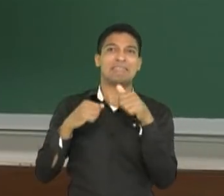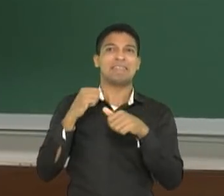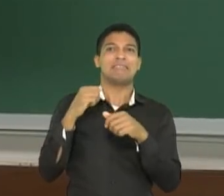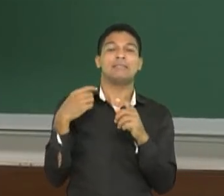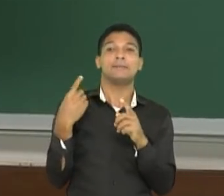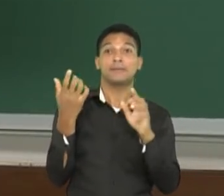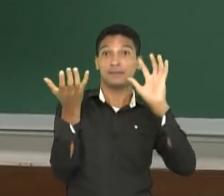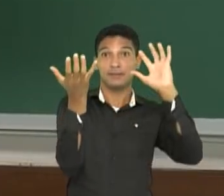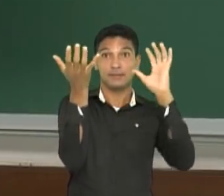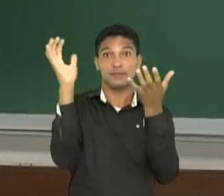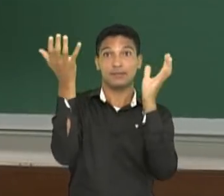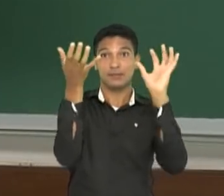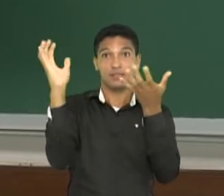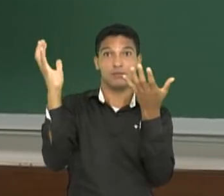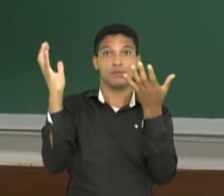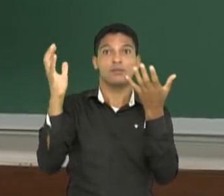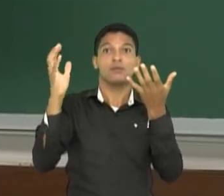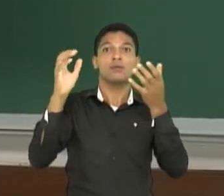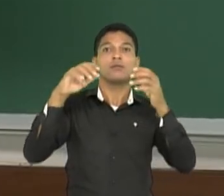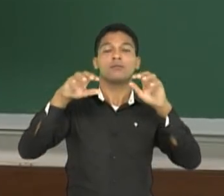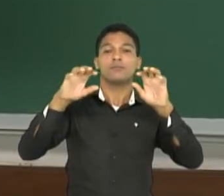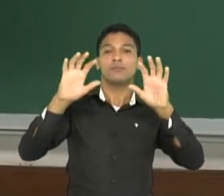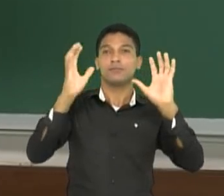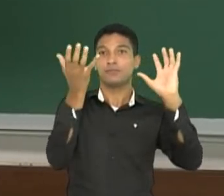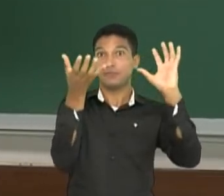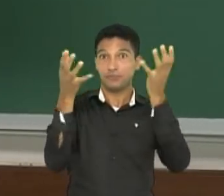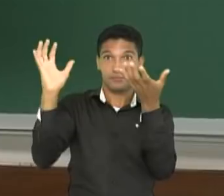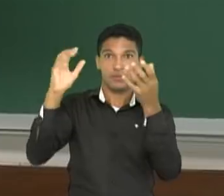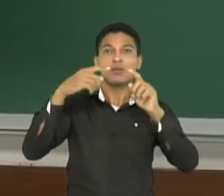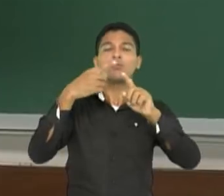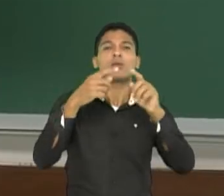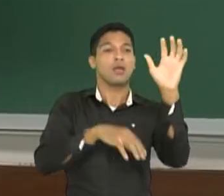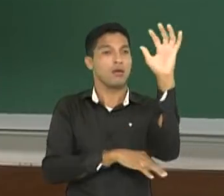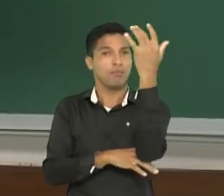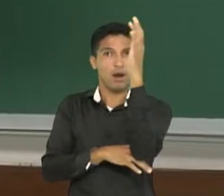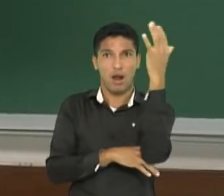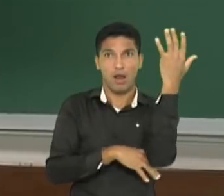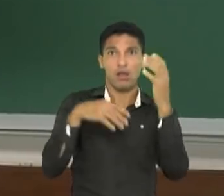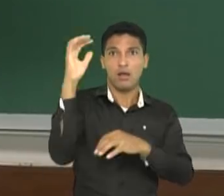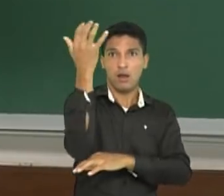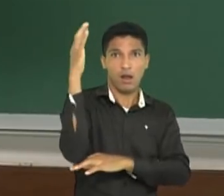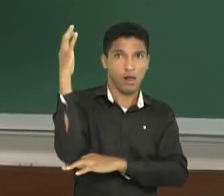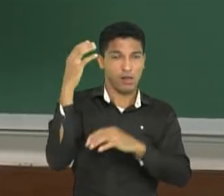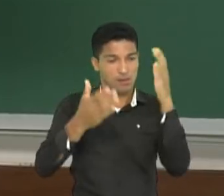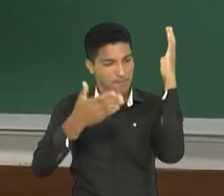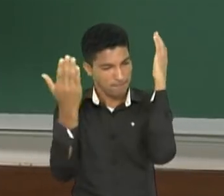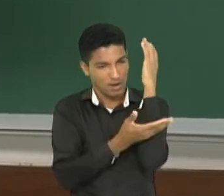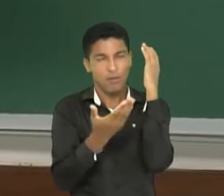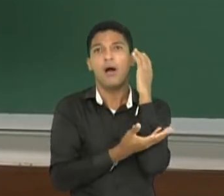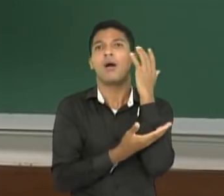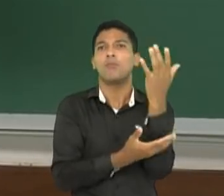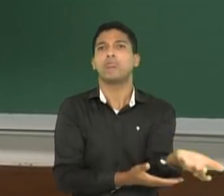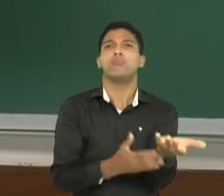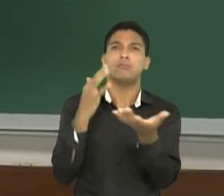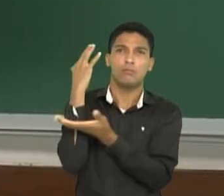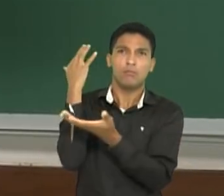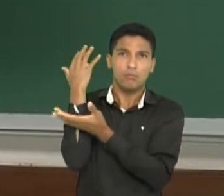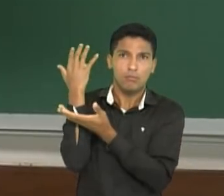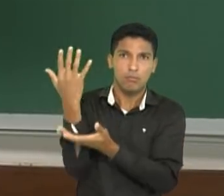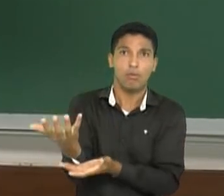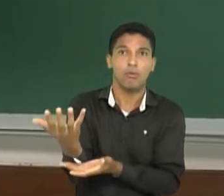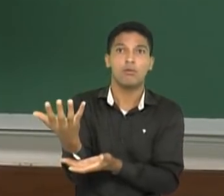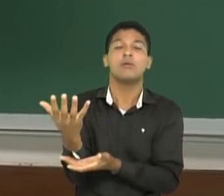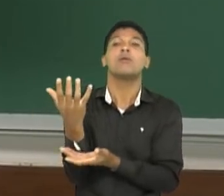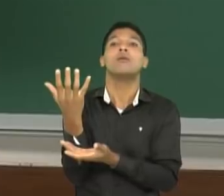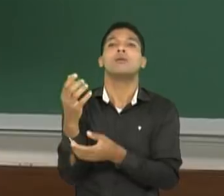desenvolvimento natural da região ali, para que a floresta permaneça e tenha ali a sua dinâmica